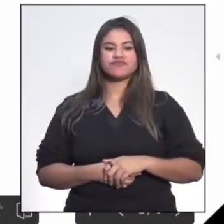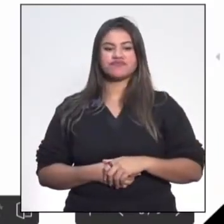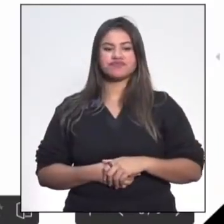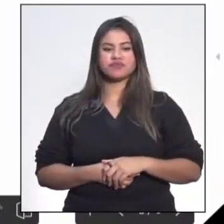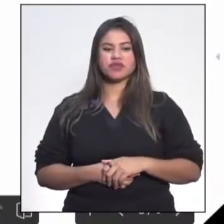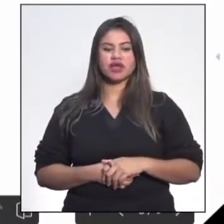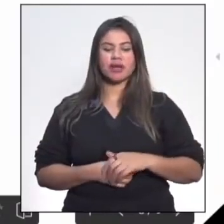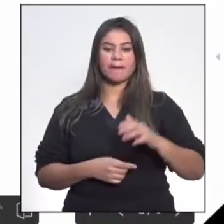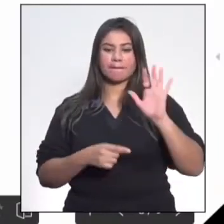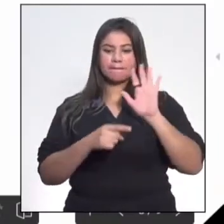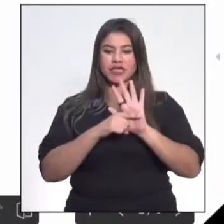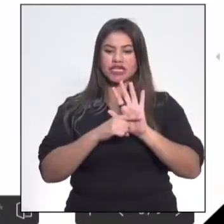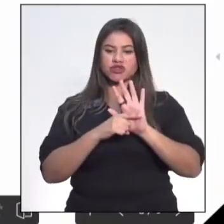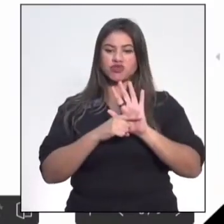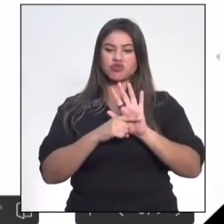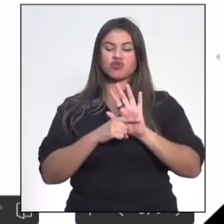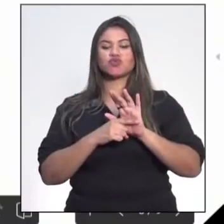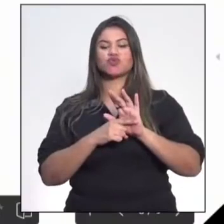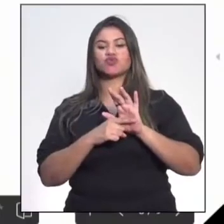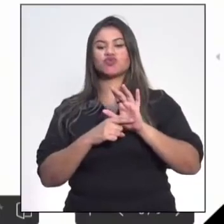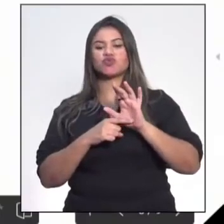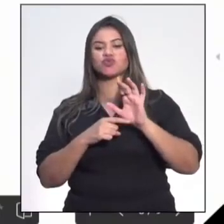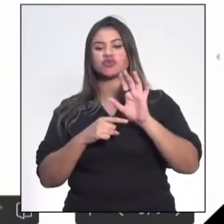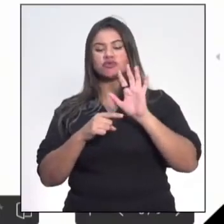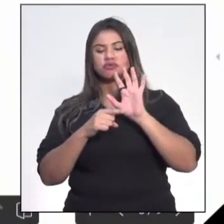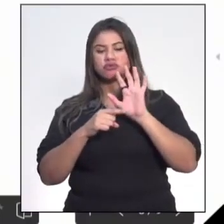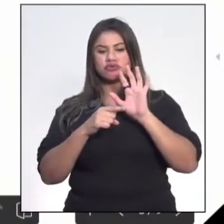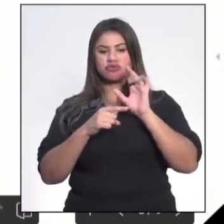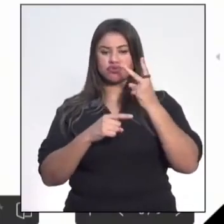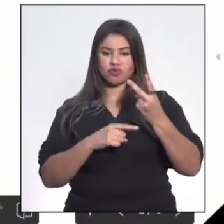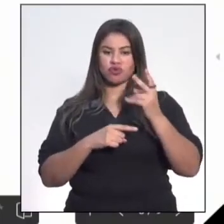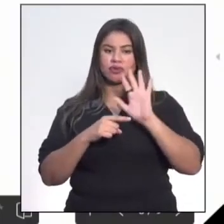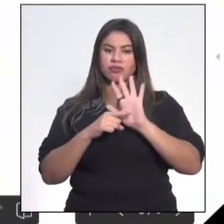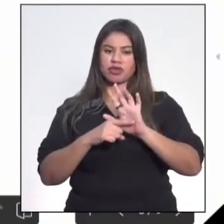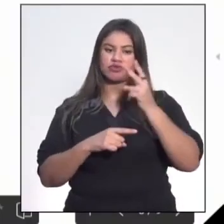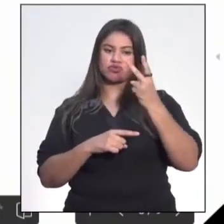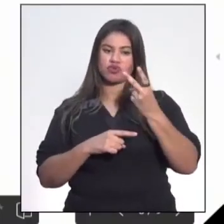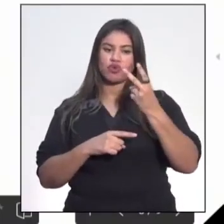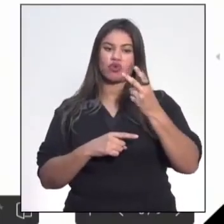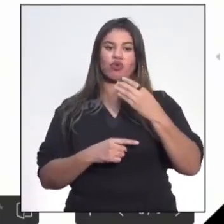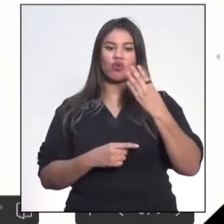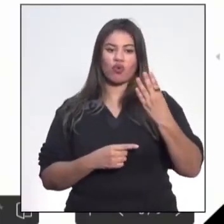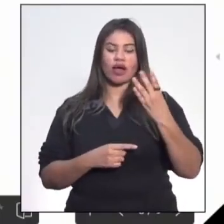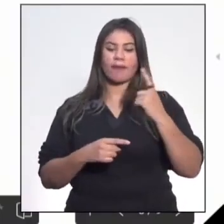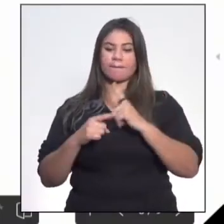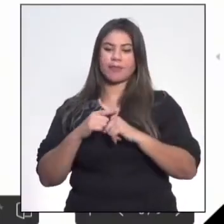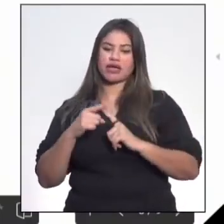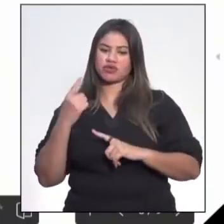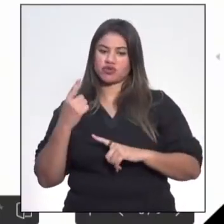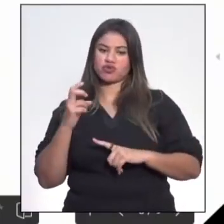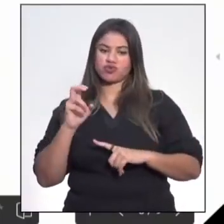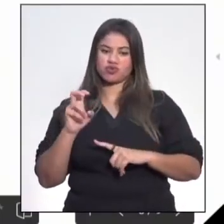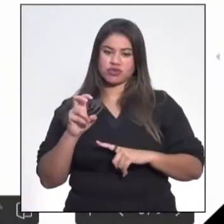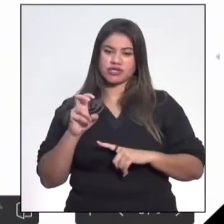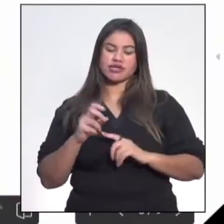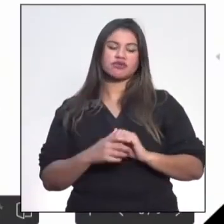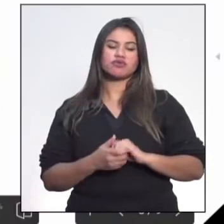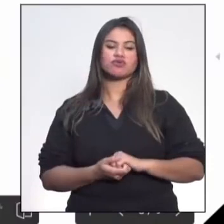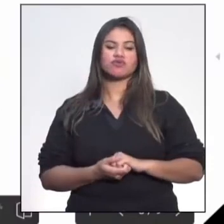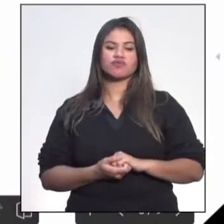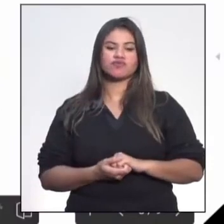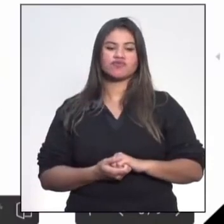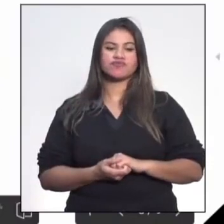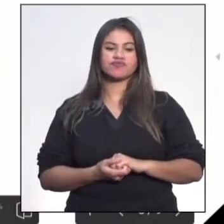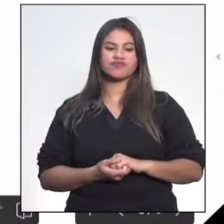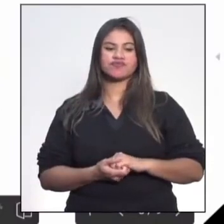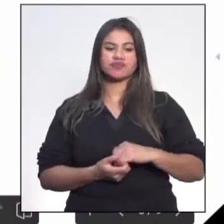menos 2 dá mais 4. Mais 4 mais 1 dá 5. Então, formei o par menos 2 e